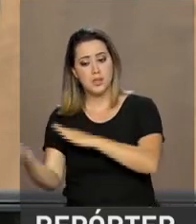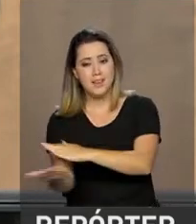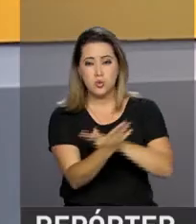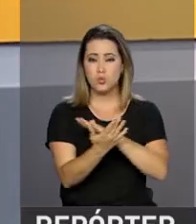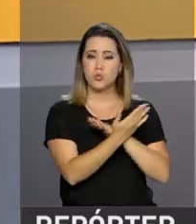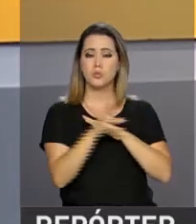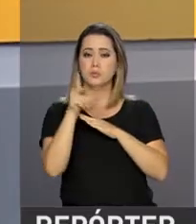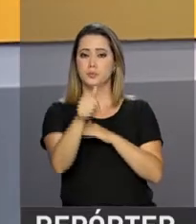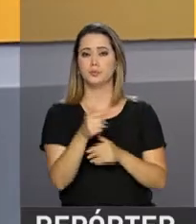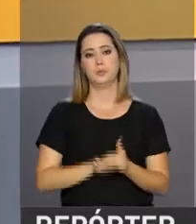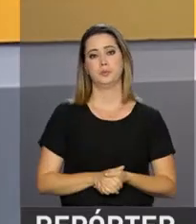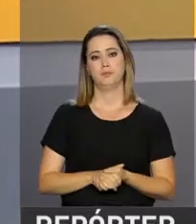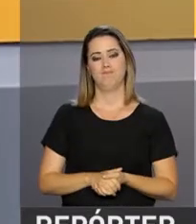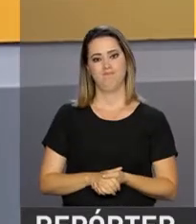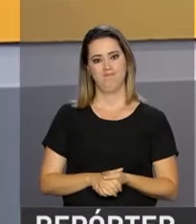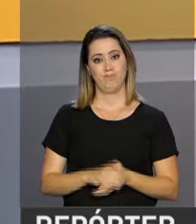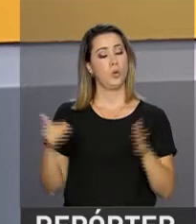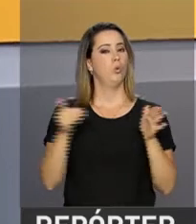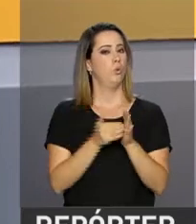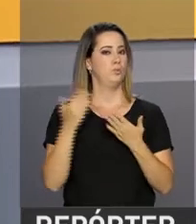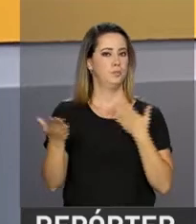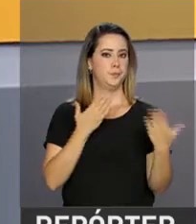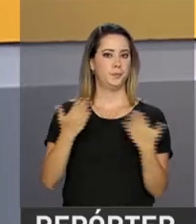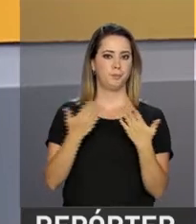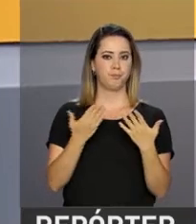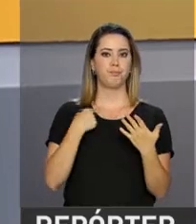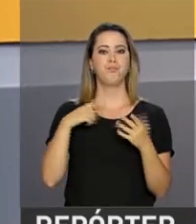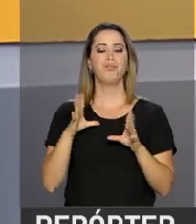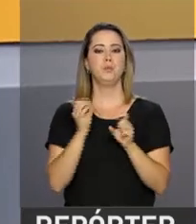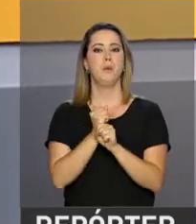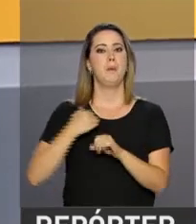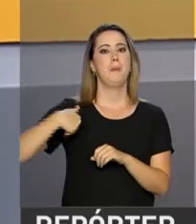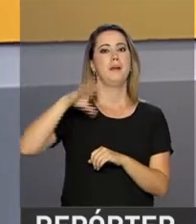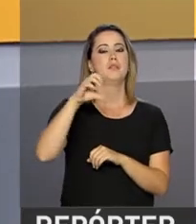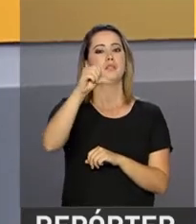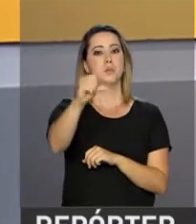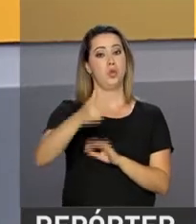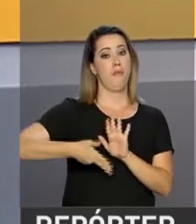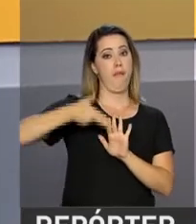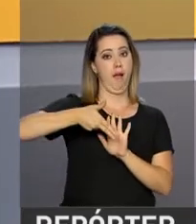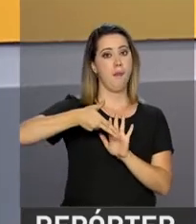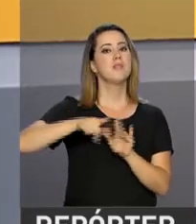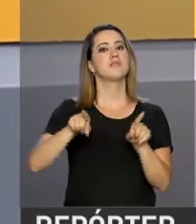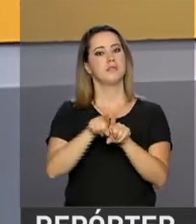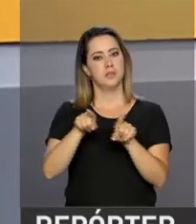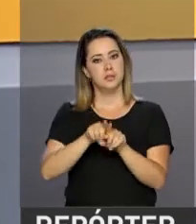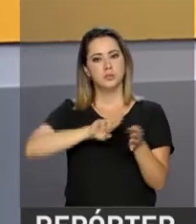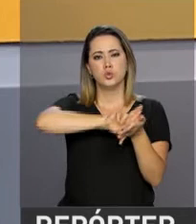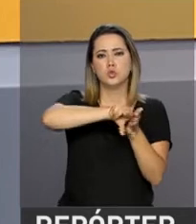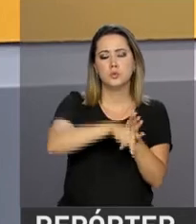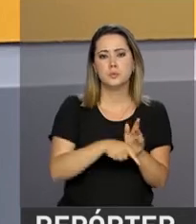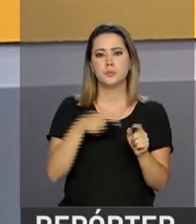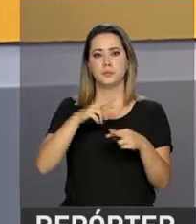todos. O último balanço da Operação Conise contabilizou ainda a apreensão de 9 pistolas, além de outras armas